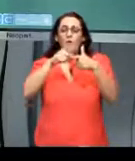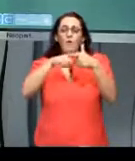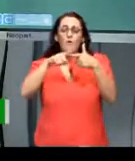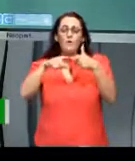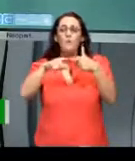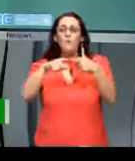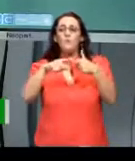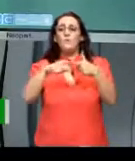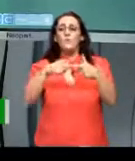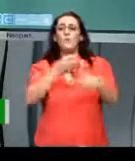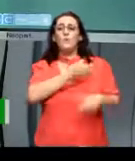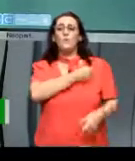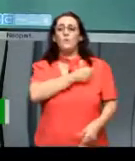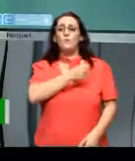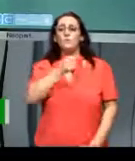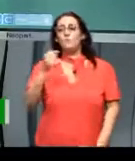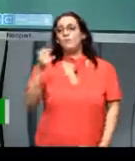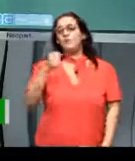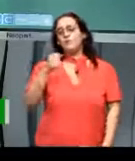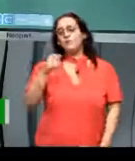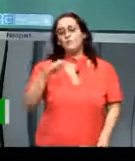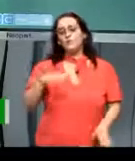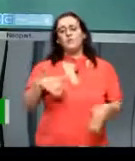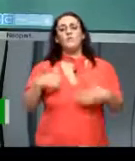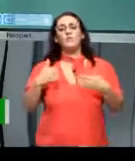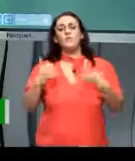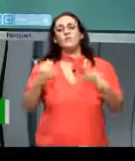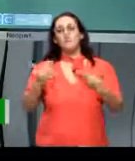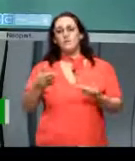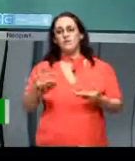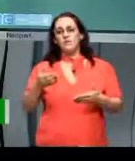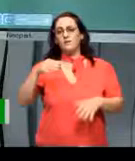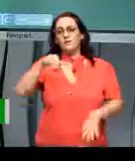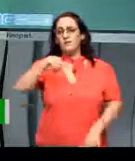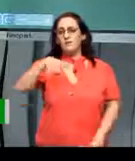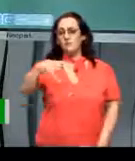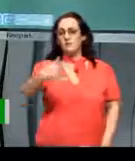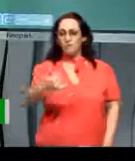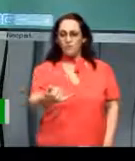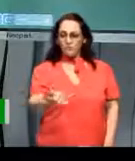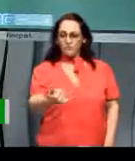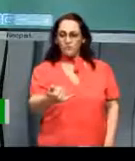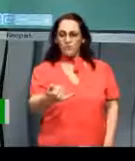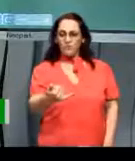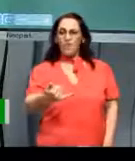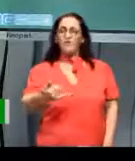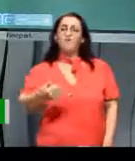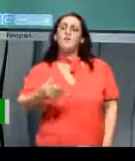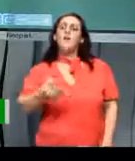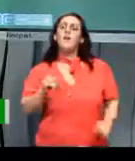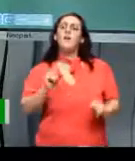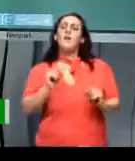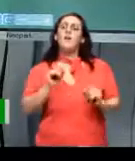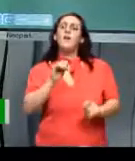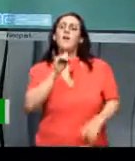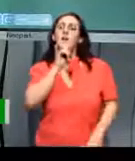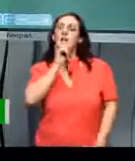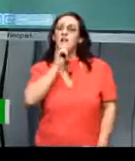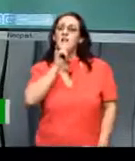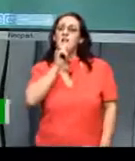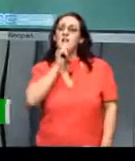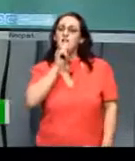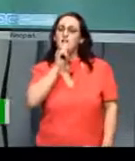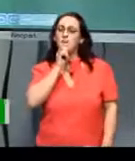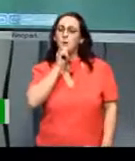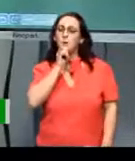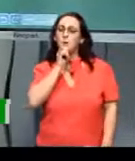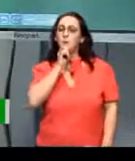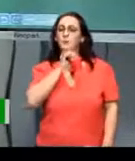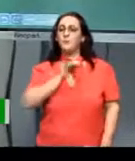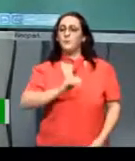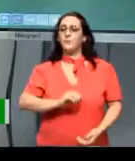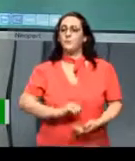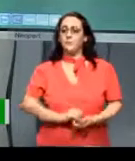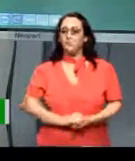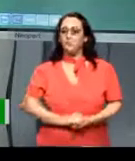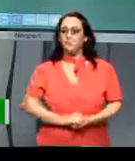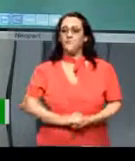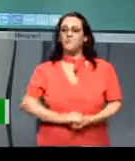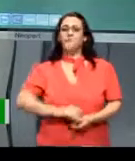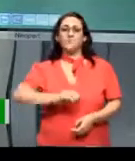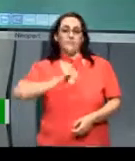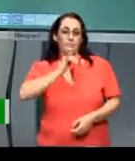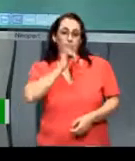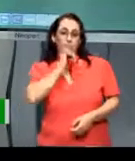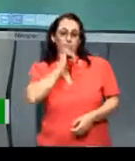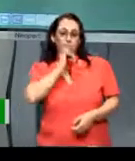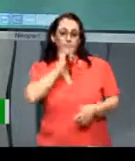negativos, professor? Então, nós vamos aproveitar o exemplo aqui que eu acabei de citar, né? É um exemplo de uma